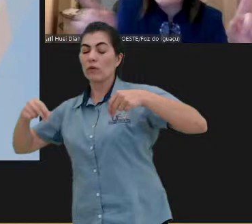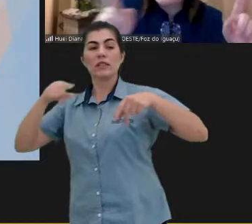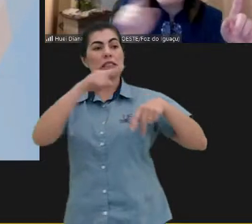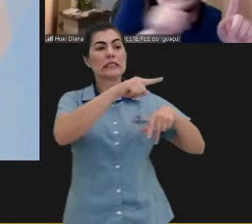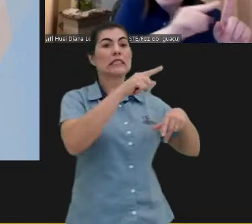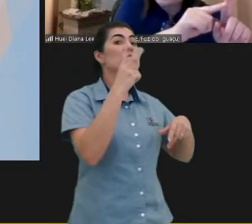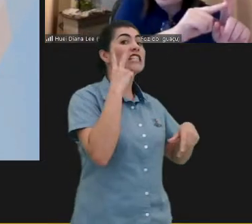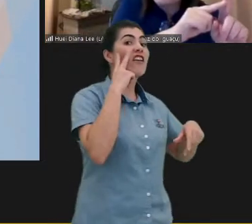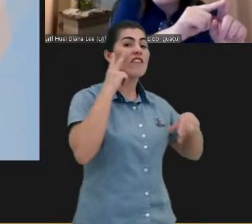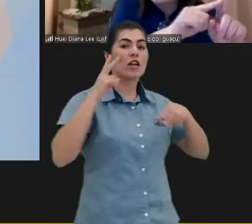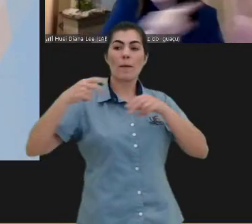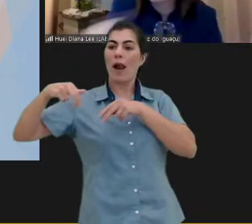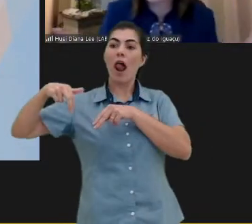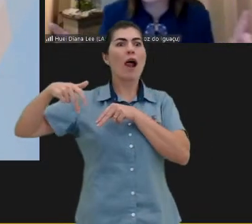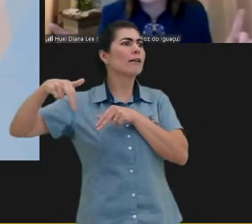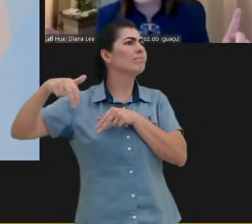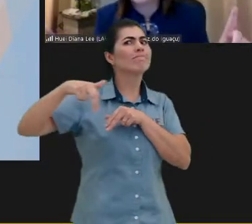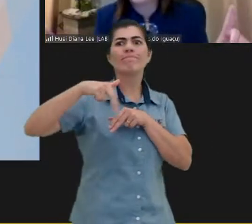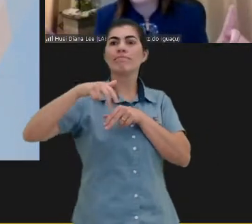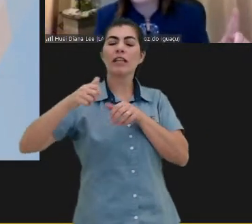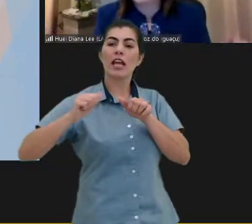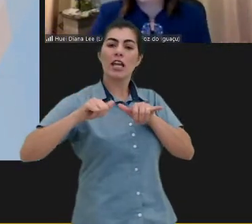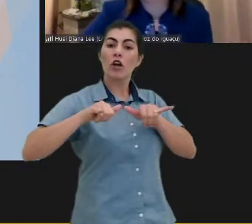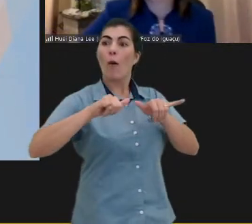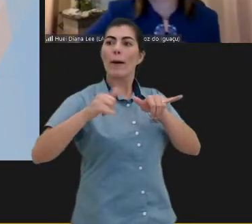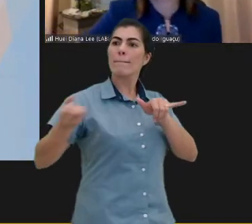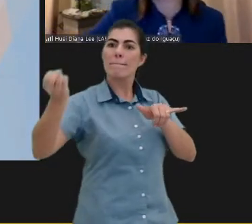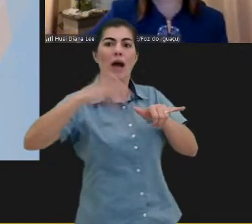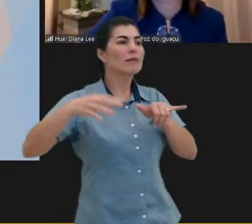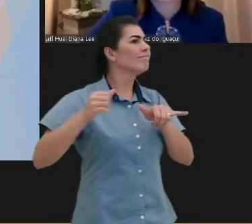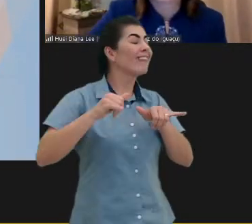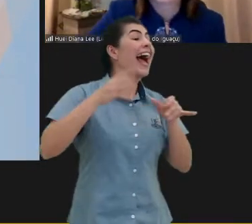e que fizesse mais compras durante o seu trajeto.